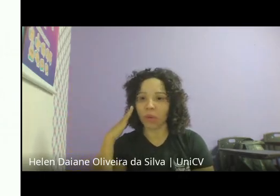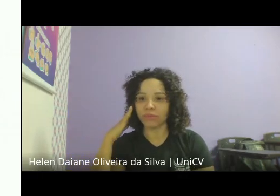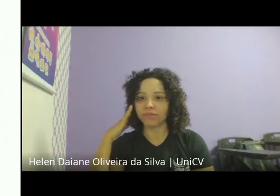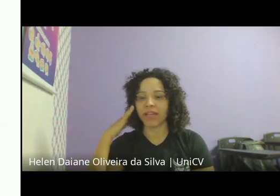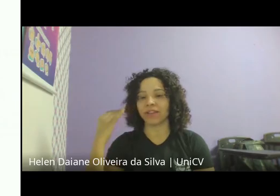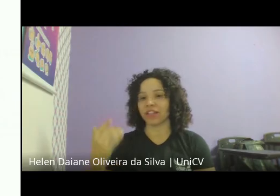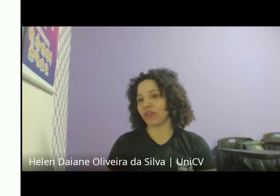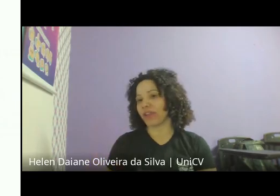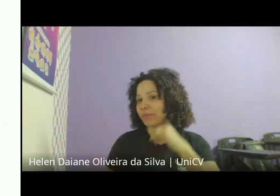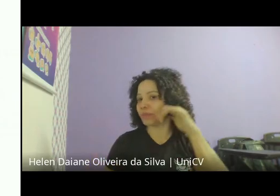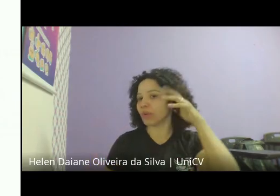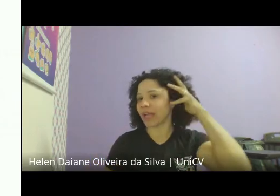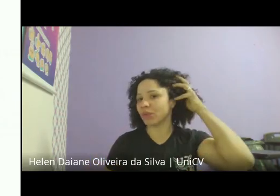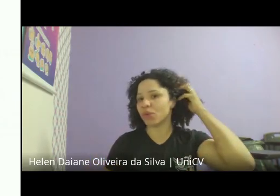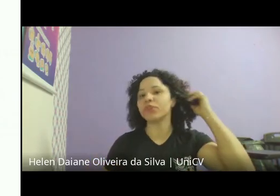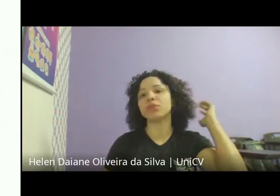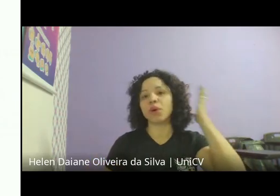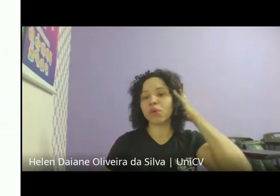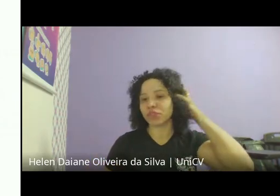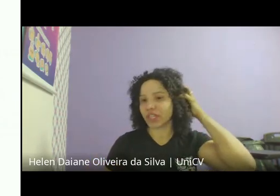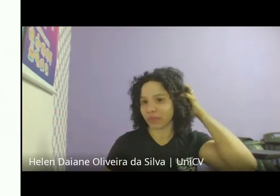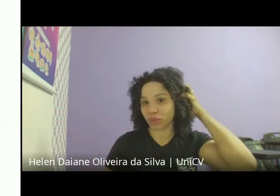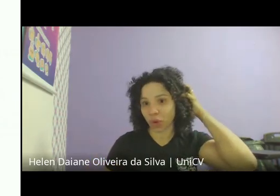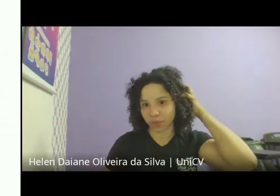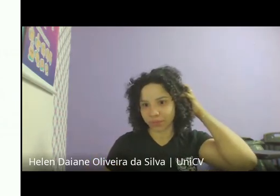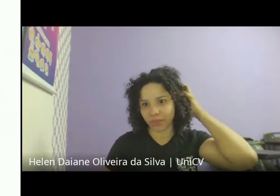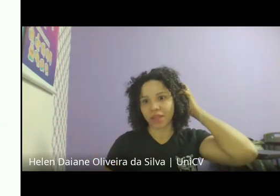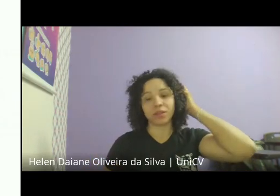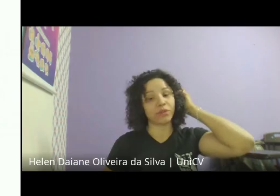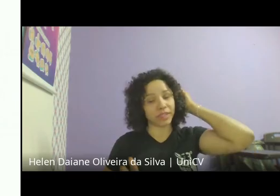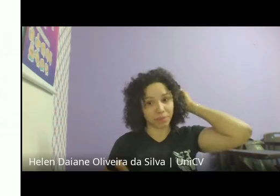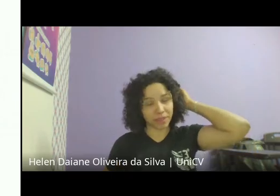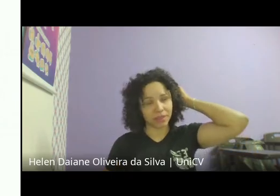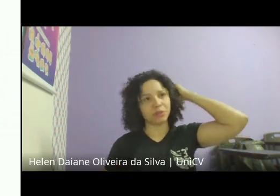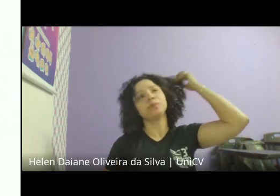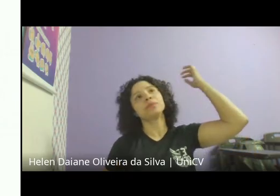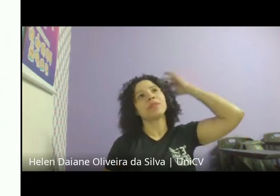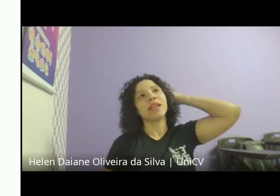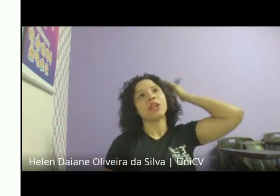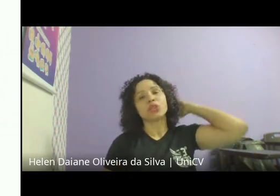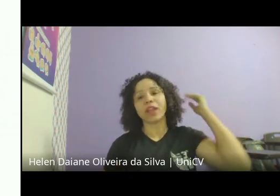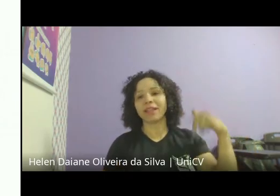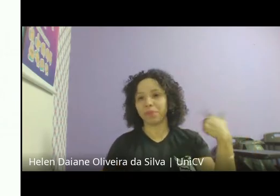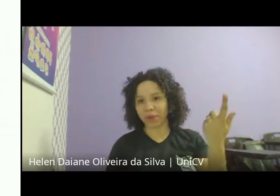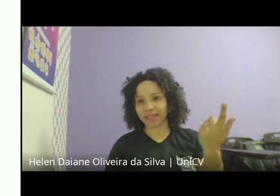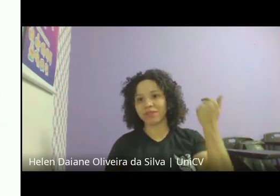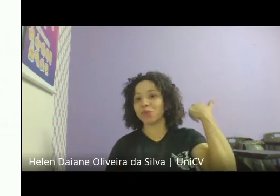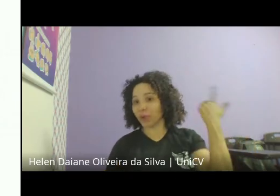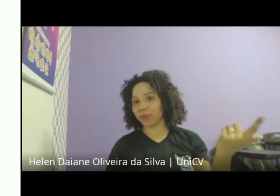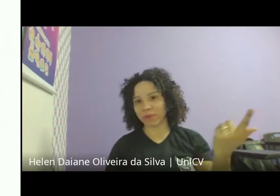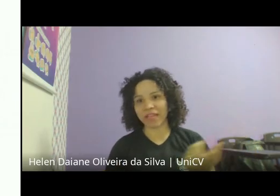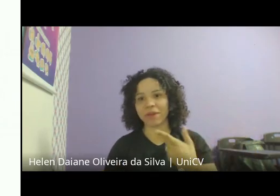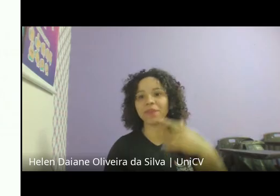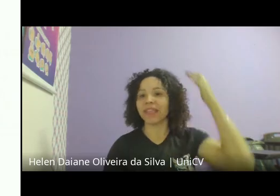era bom. Então ela tinha que ficar do lado do ouvido bom, tinha que vir o som. Ela foi se adaptando. Só que depois ela teve